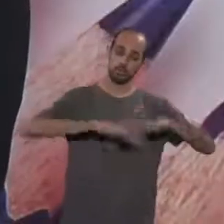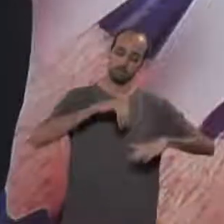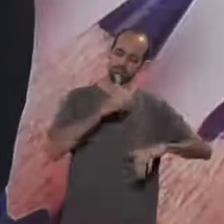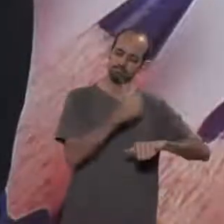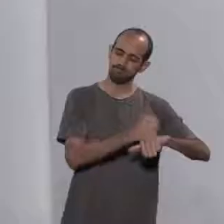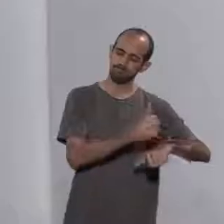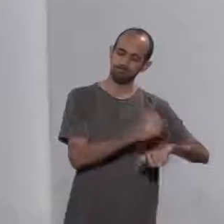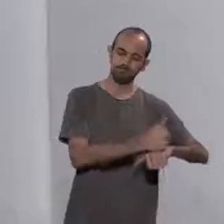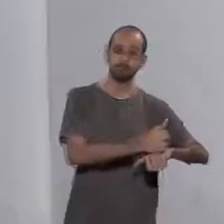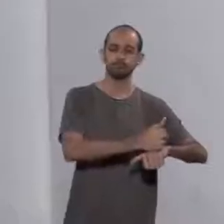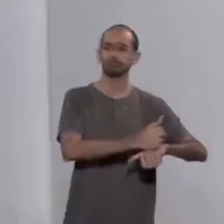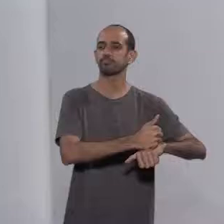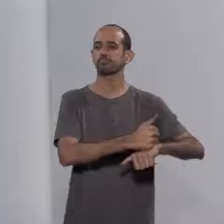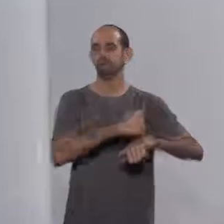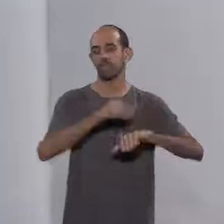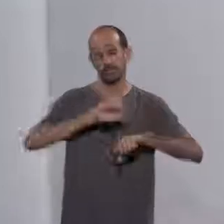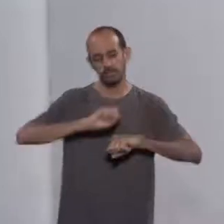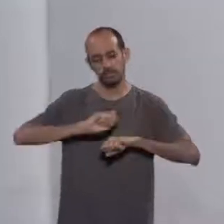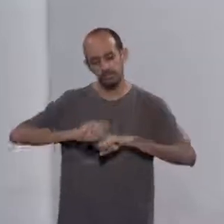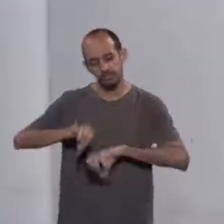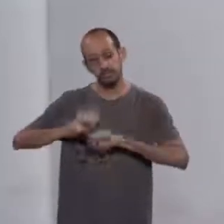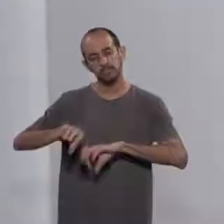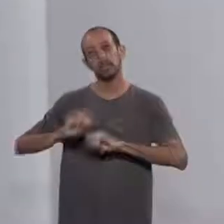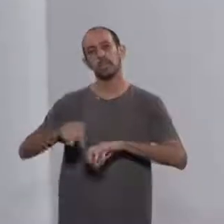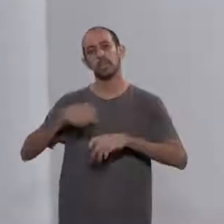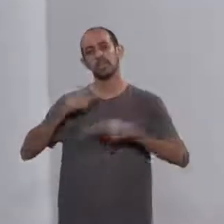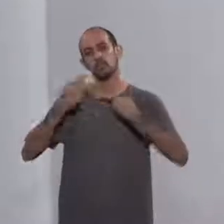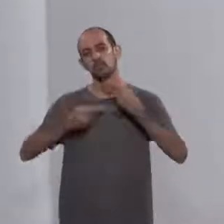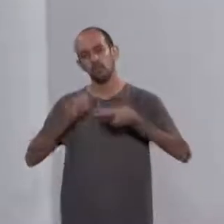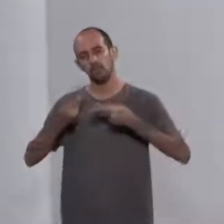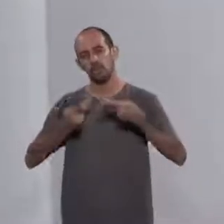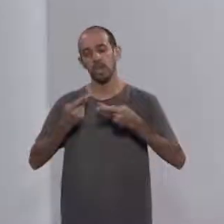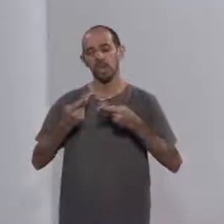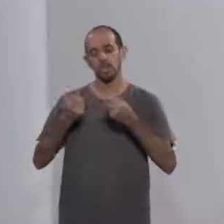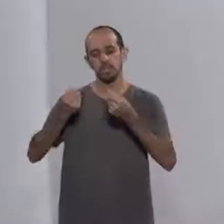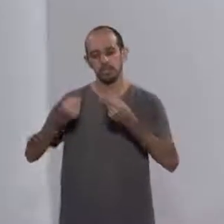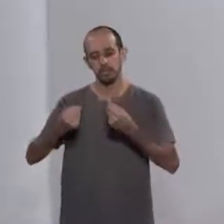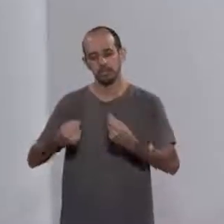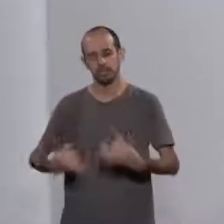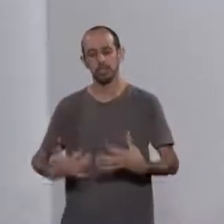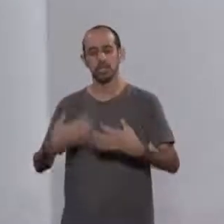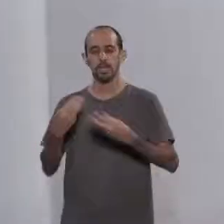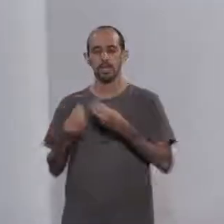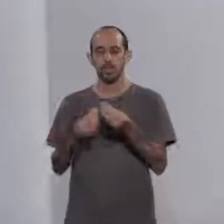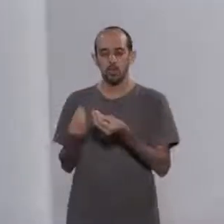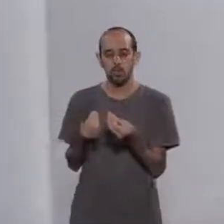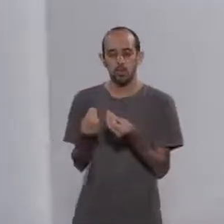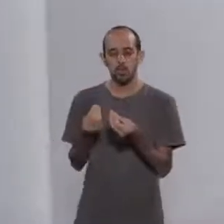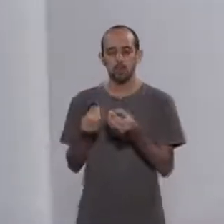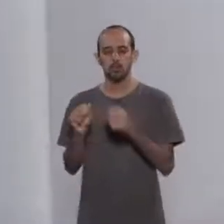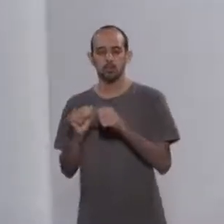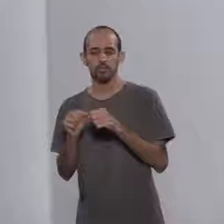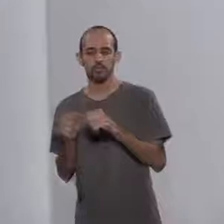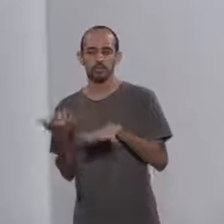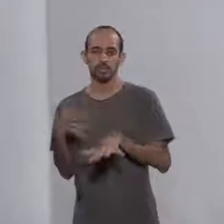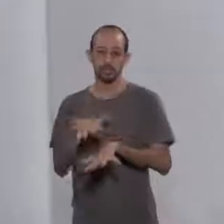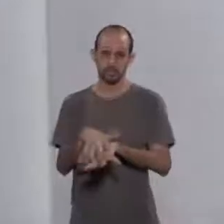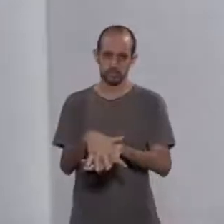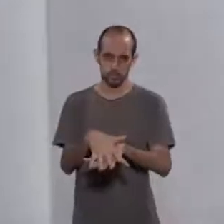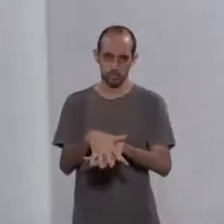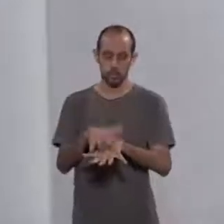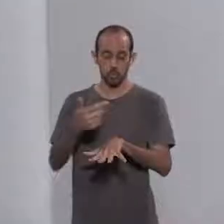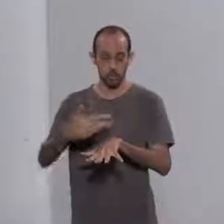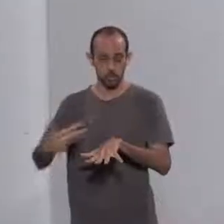falar determinadas questões muito específicas e importantes que são necessárias para a gente promover esse processo de inclusão. Uma